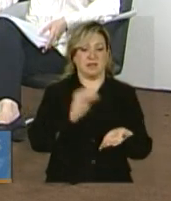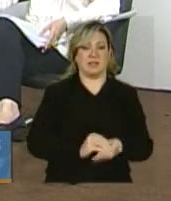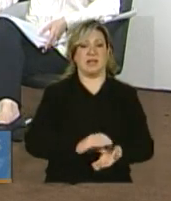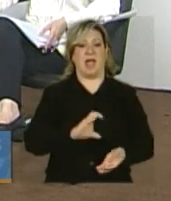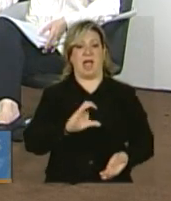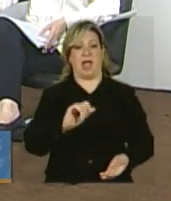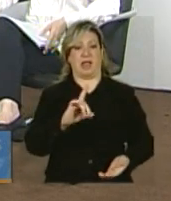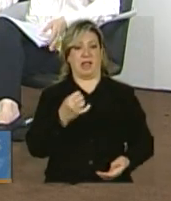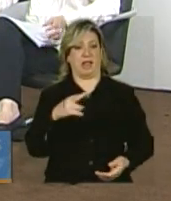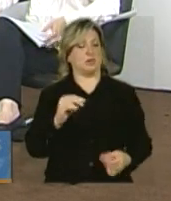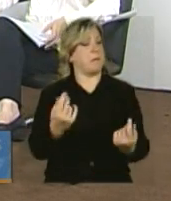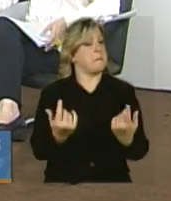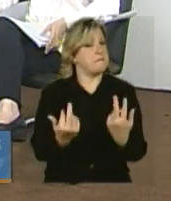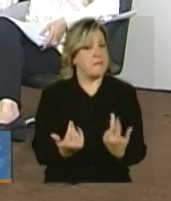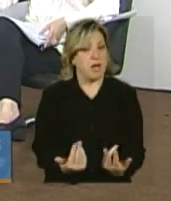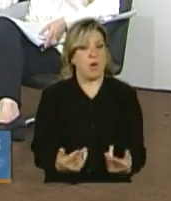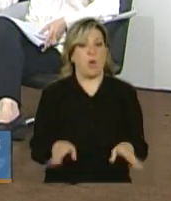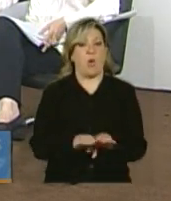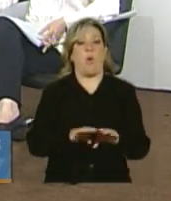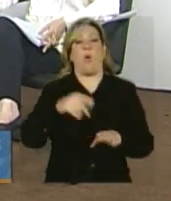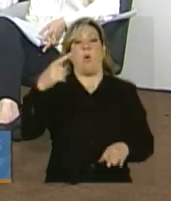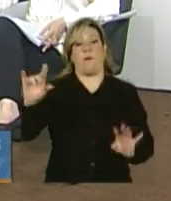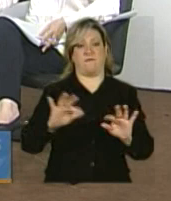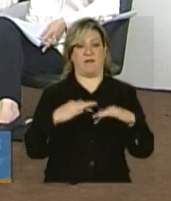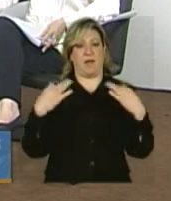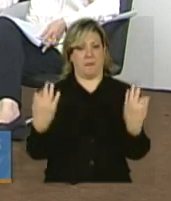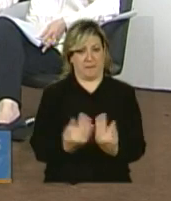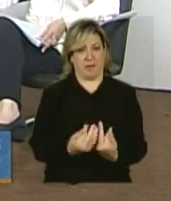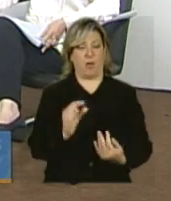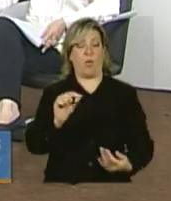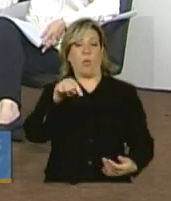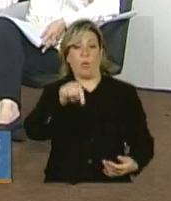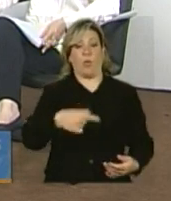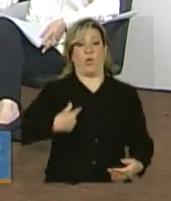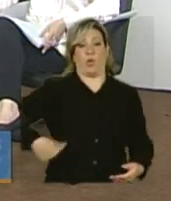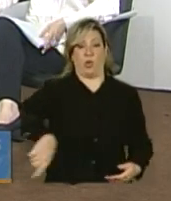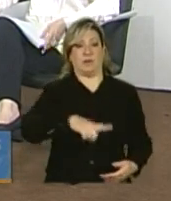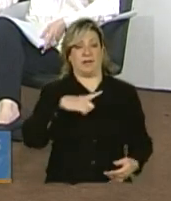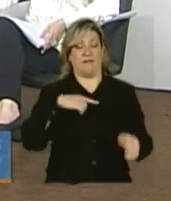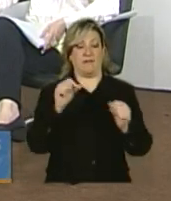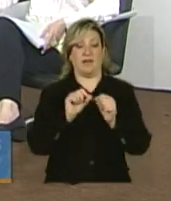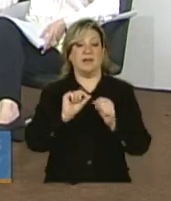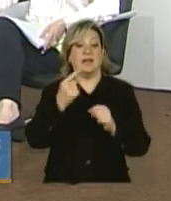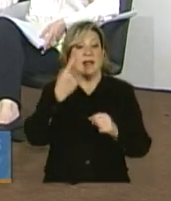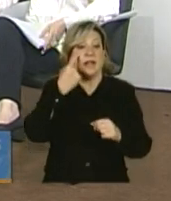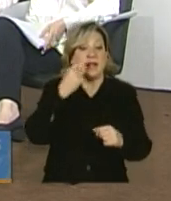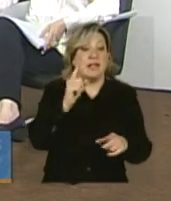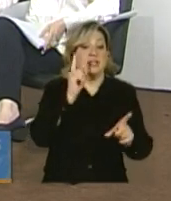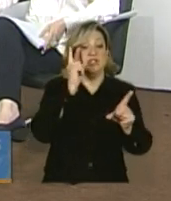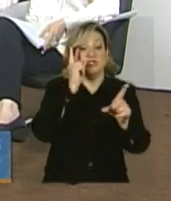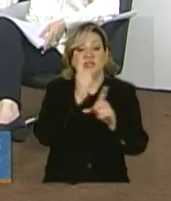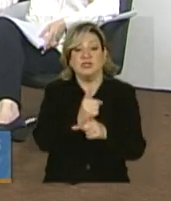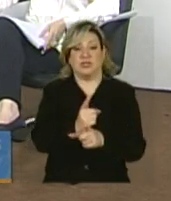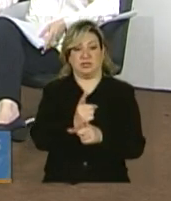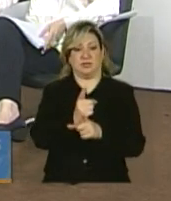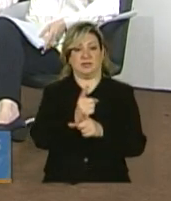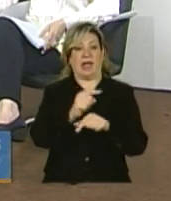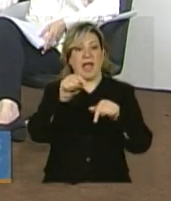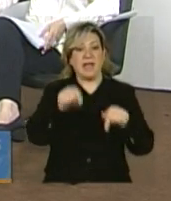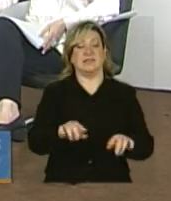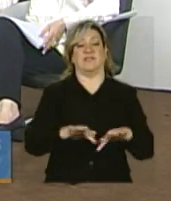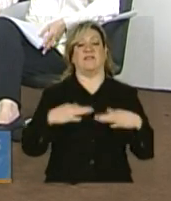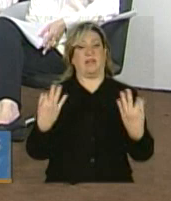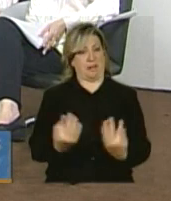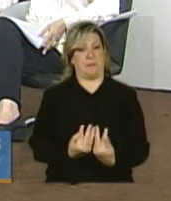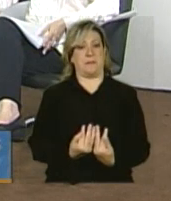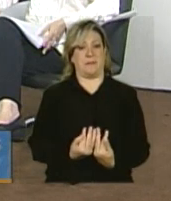da mesma forma que outra família. Ali, o que nós estamos fazendo é identificar essas